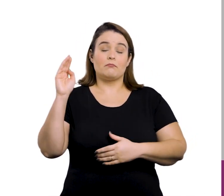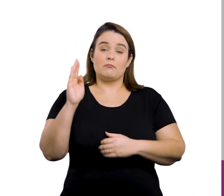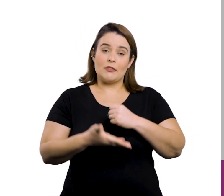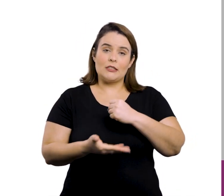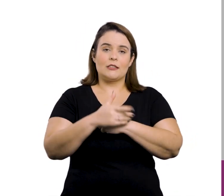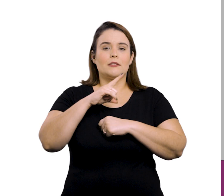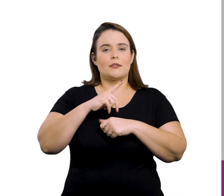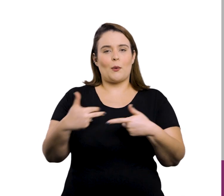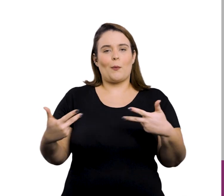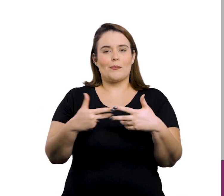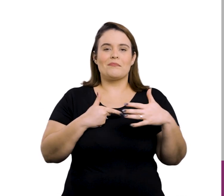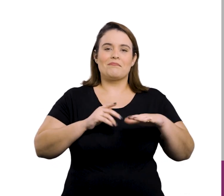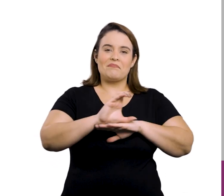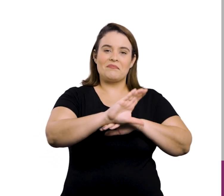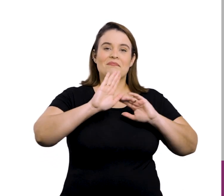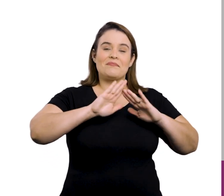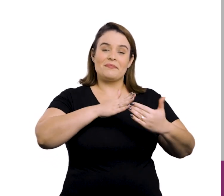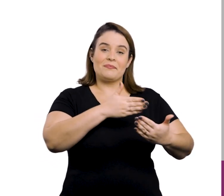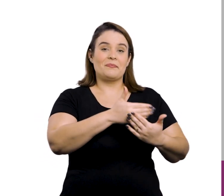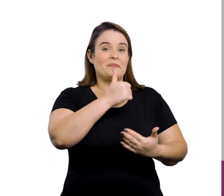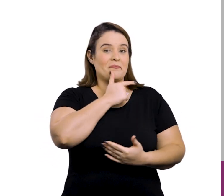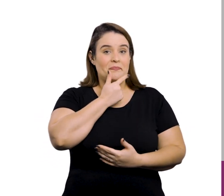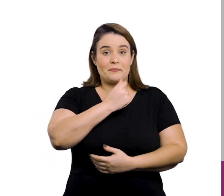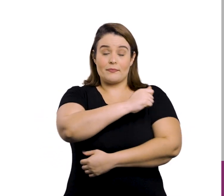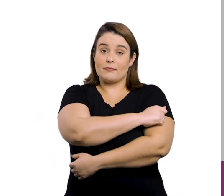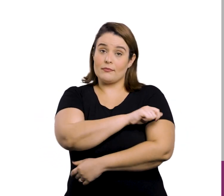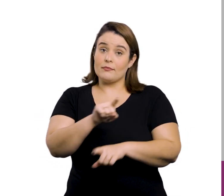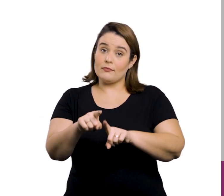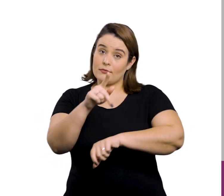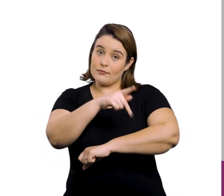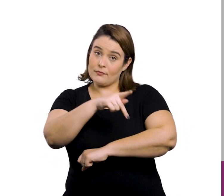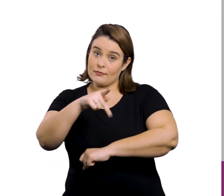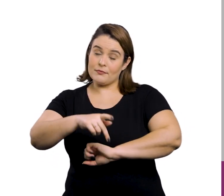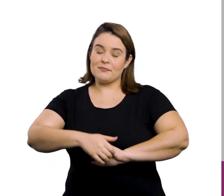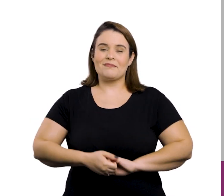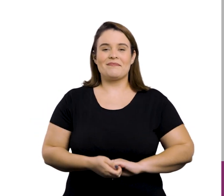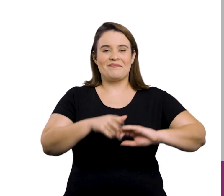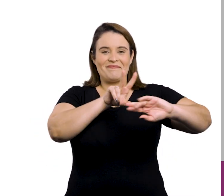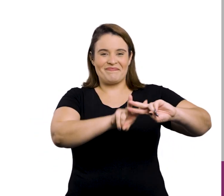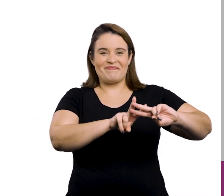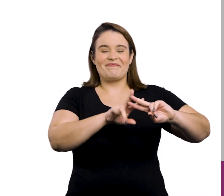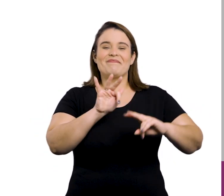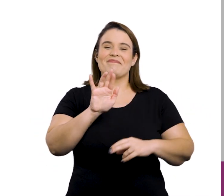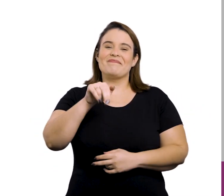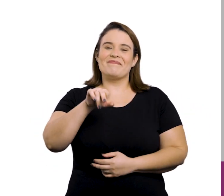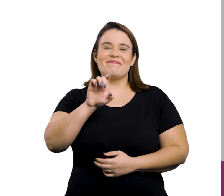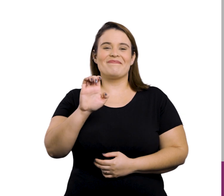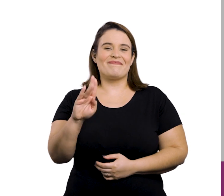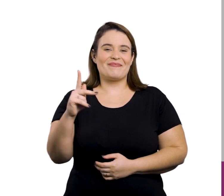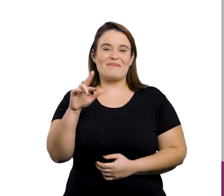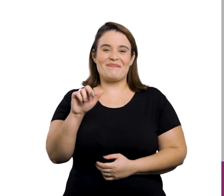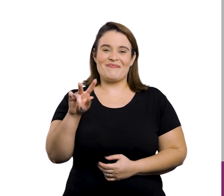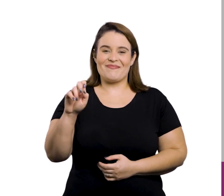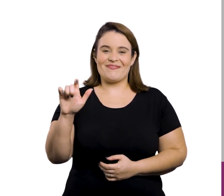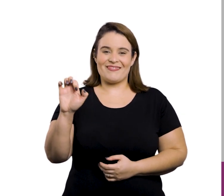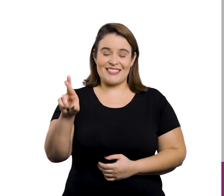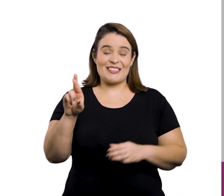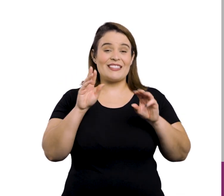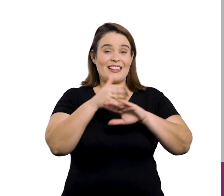educação básica que direciona mais recursos para escolas, alunos e alunas e professores e professoras.